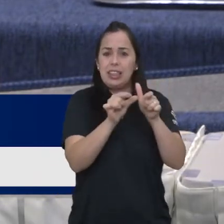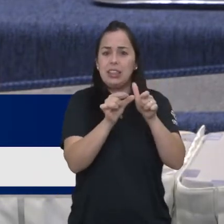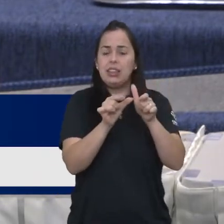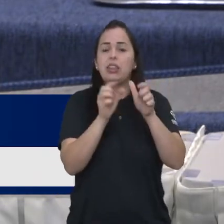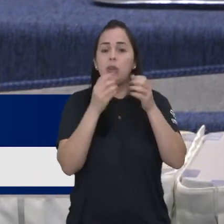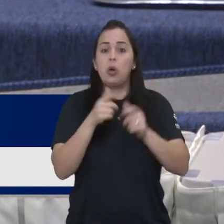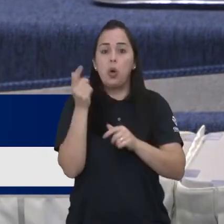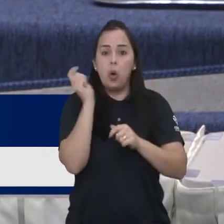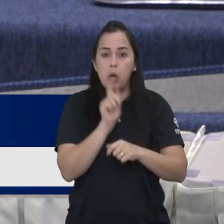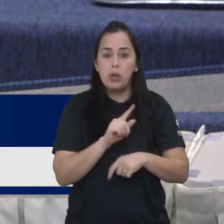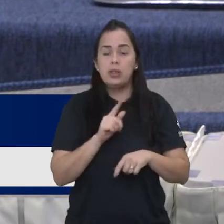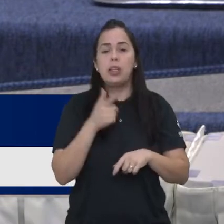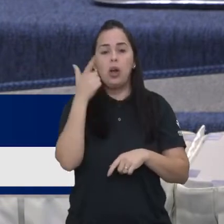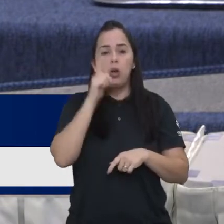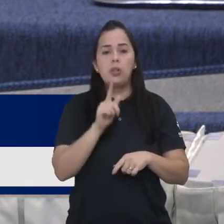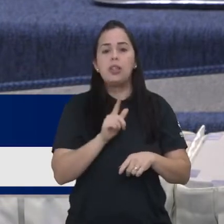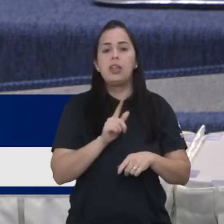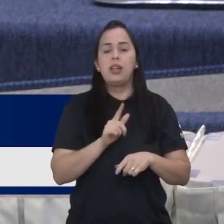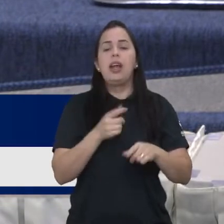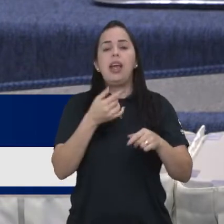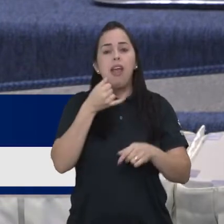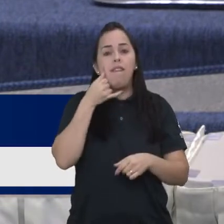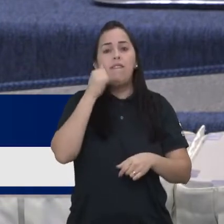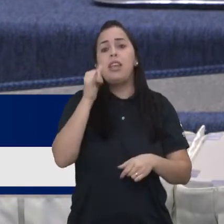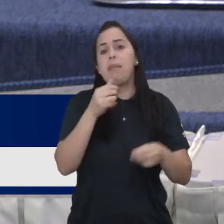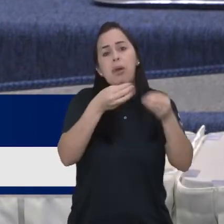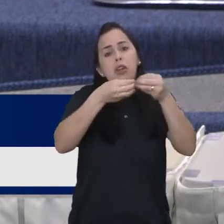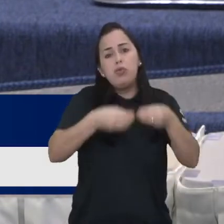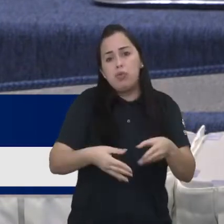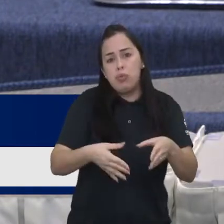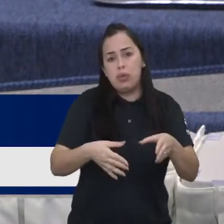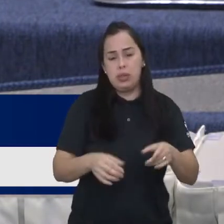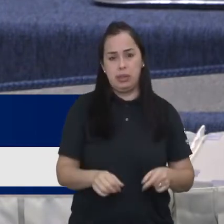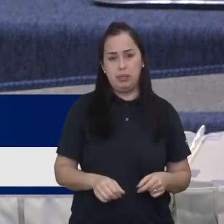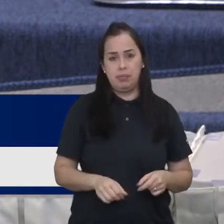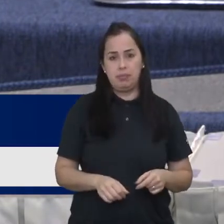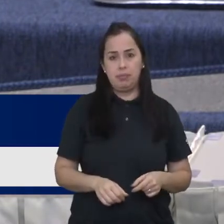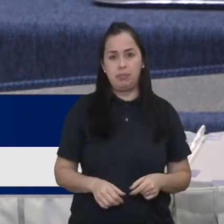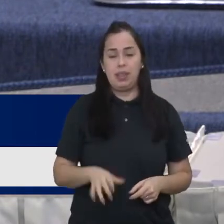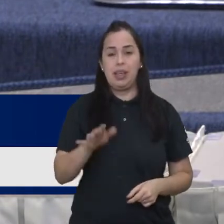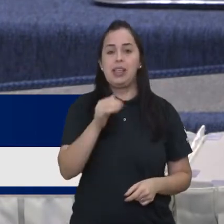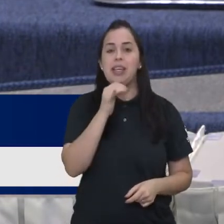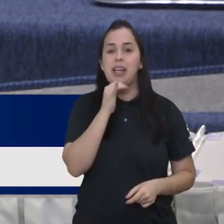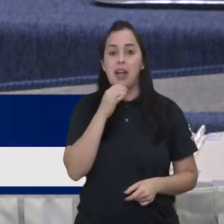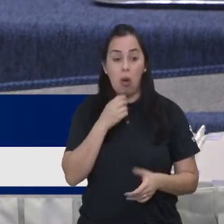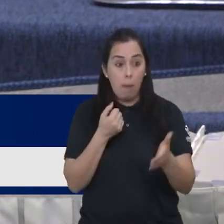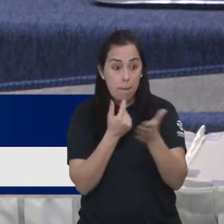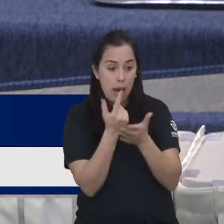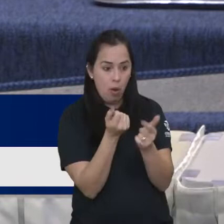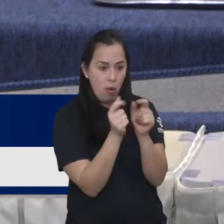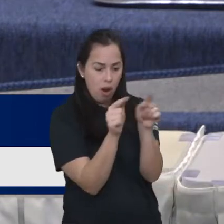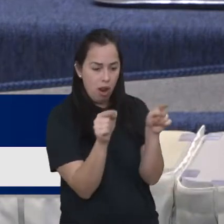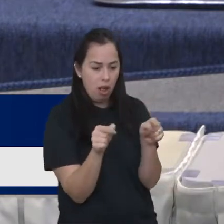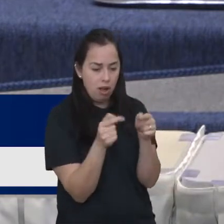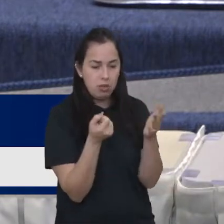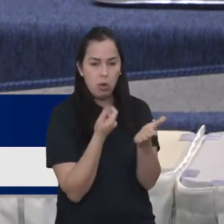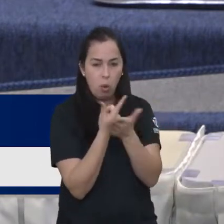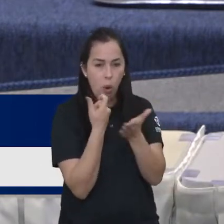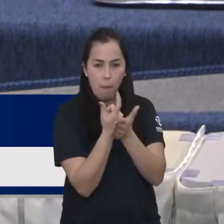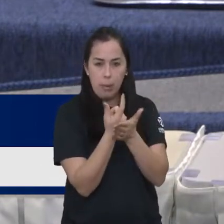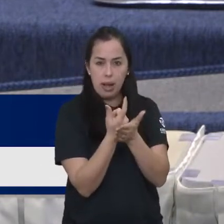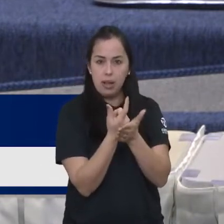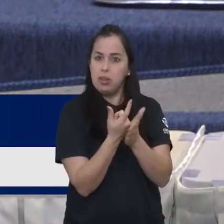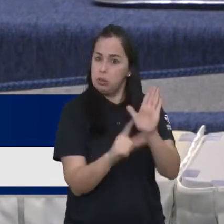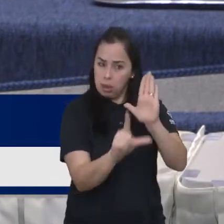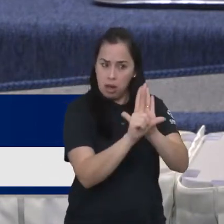a gente pode resolver, para quê? Para evitar essa situação, evitar chegar nesse ponto. Acho que todo mundo quer comprar um lote irregularizado, todo mundo quer construir